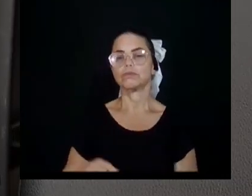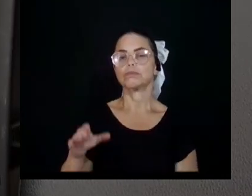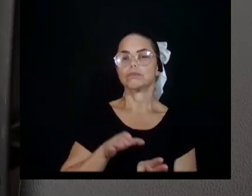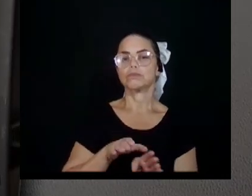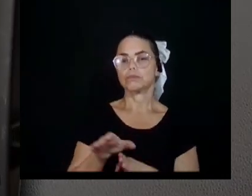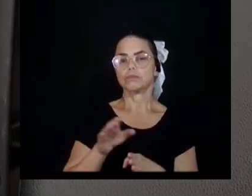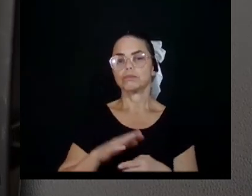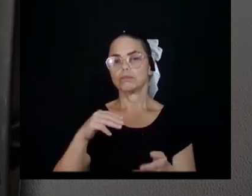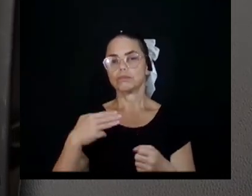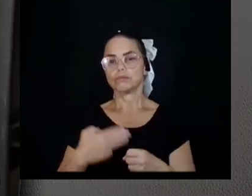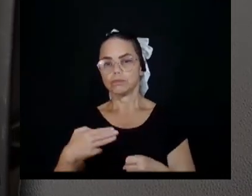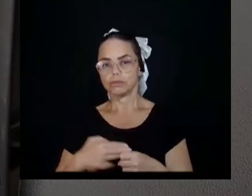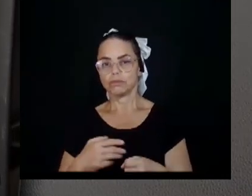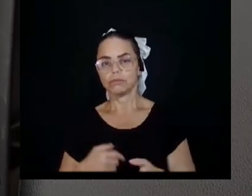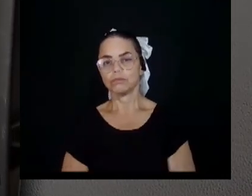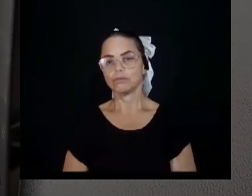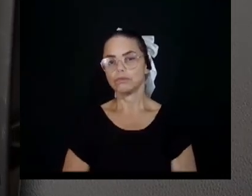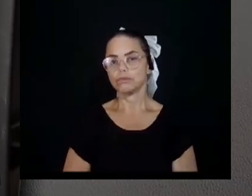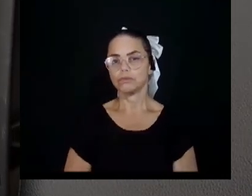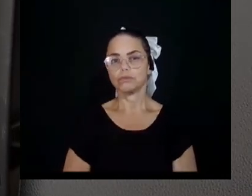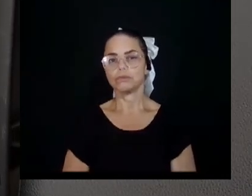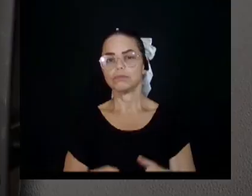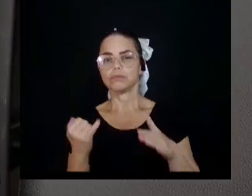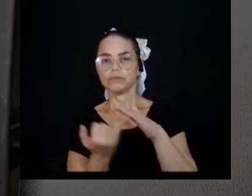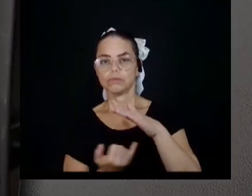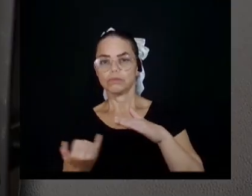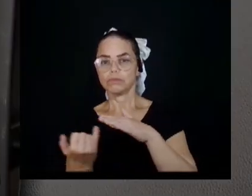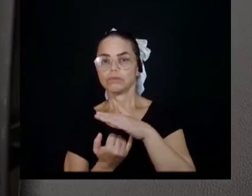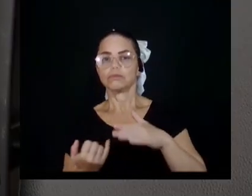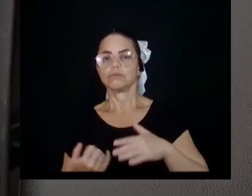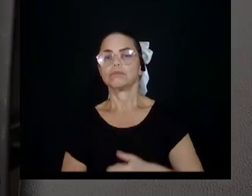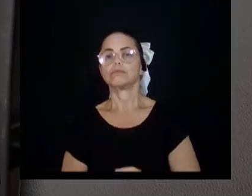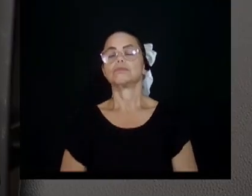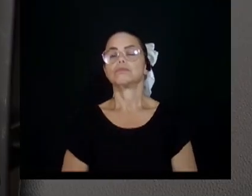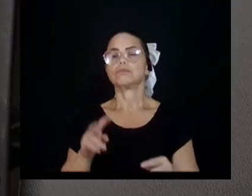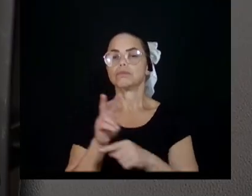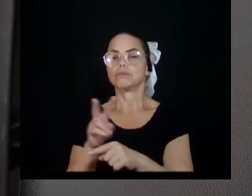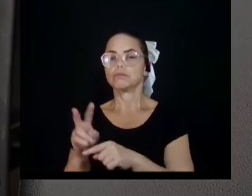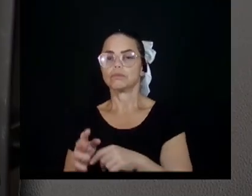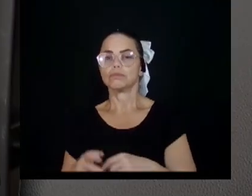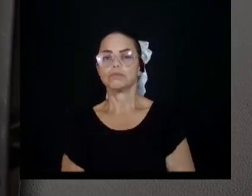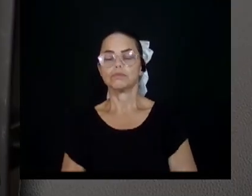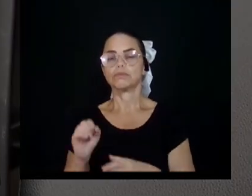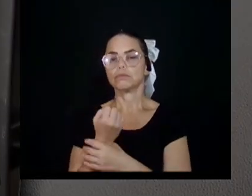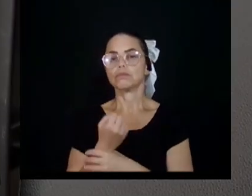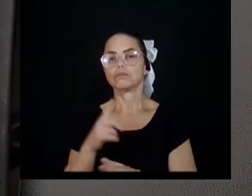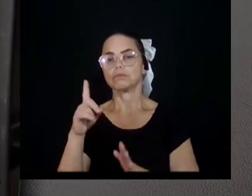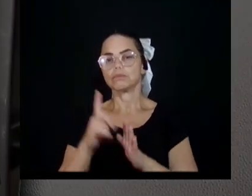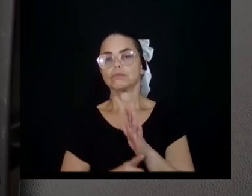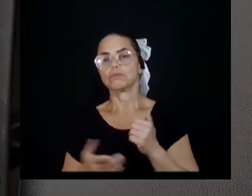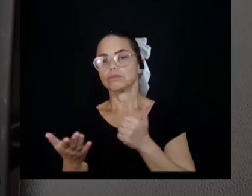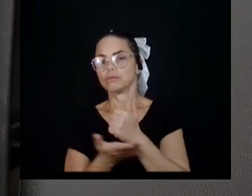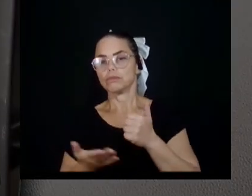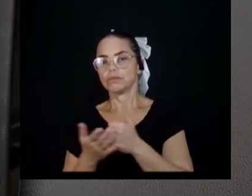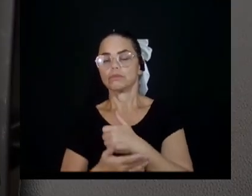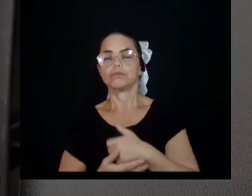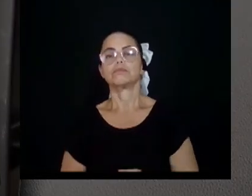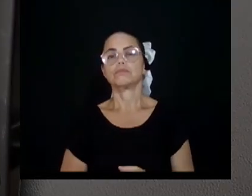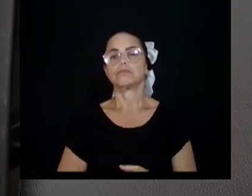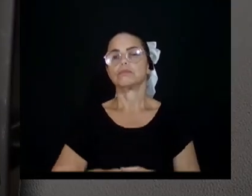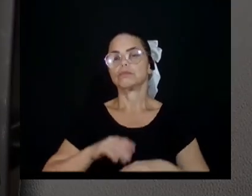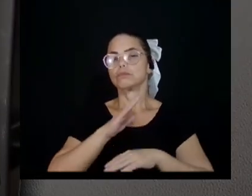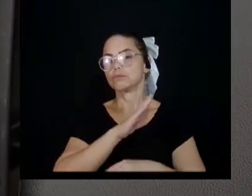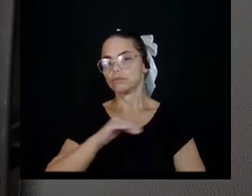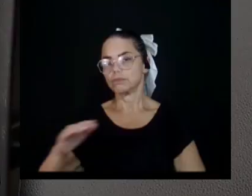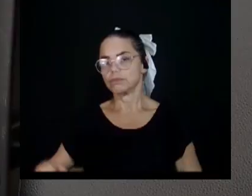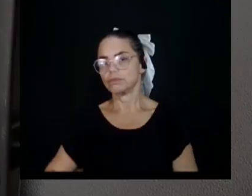que atuam na área, todas no sentido de garantir os direitos fundamentais da criança e do adolescente. Nós sabemos